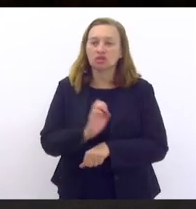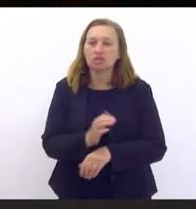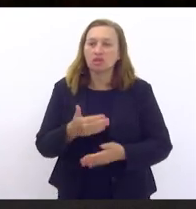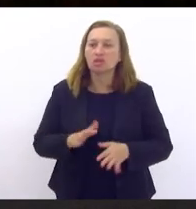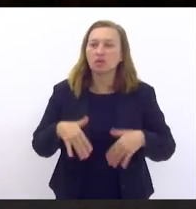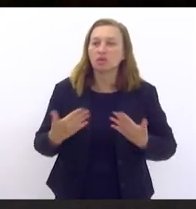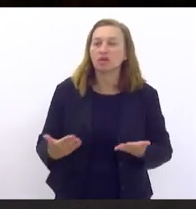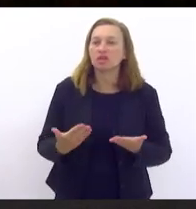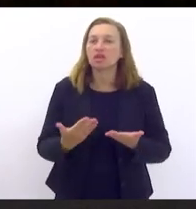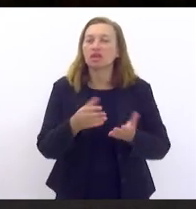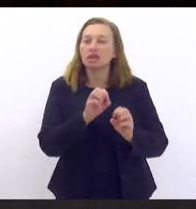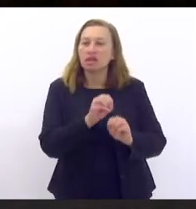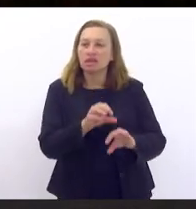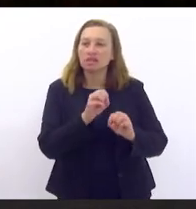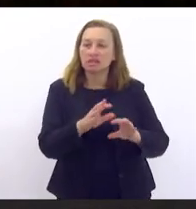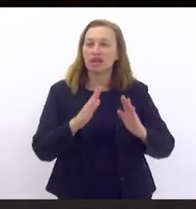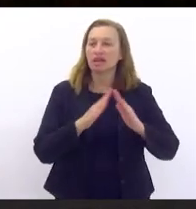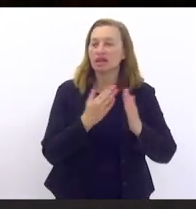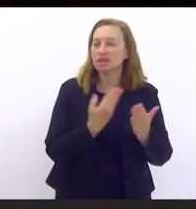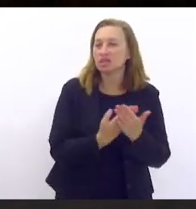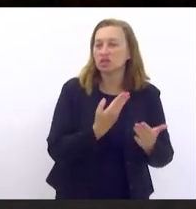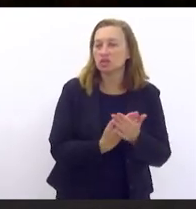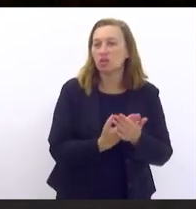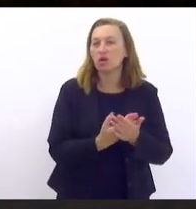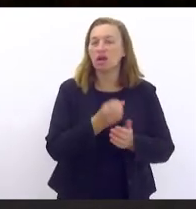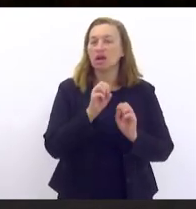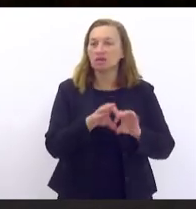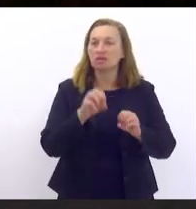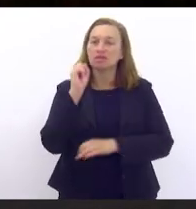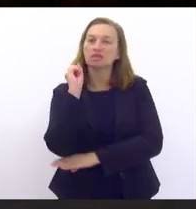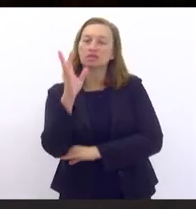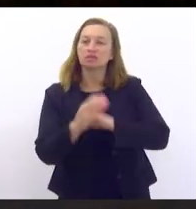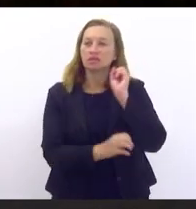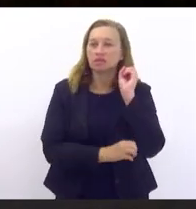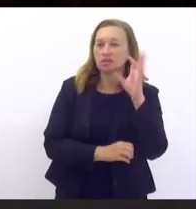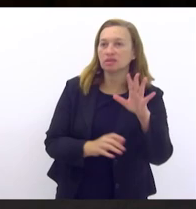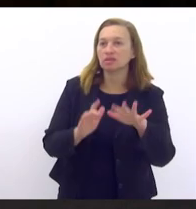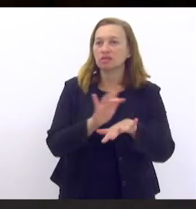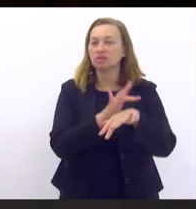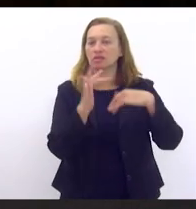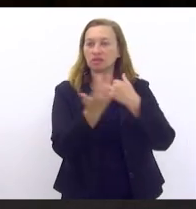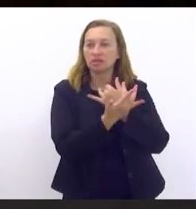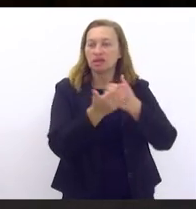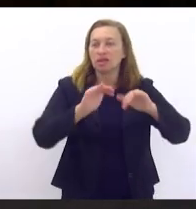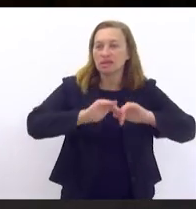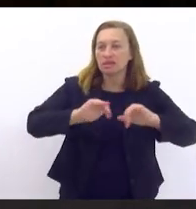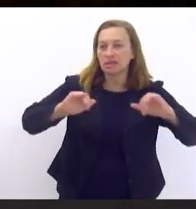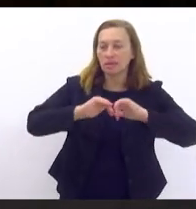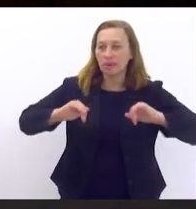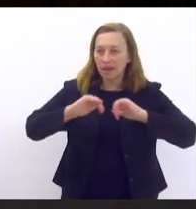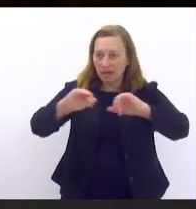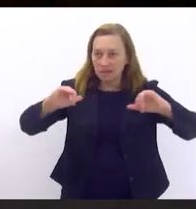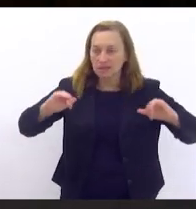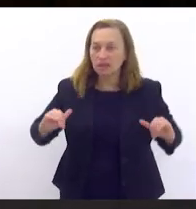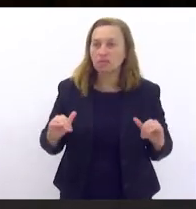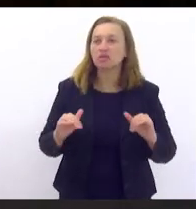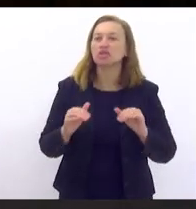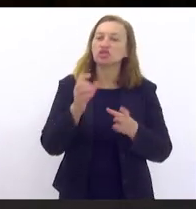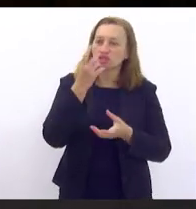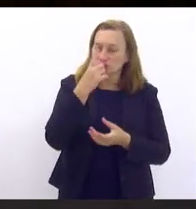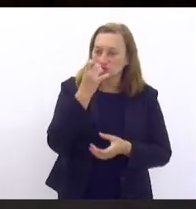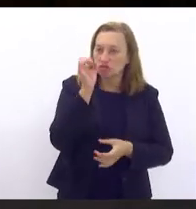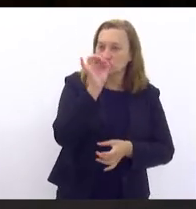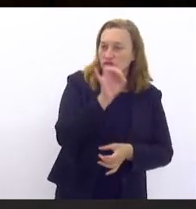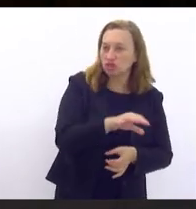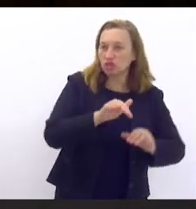a fazer Educação Ambiental nas escolas e pela mídia com foco na separação de resíduos em relação a E